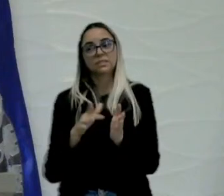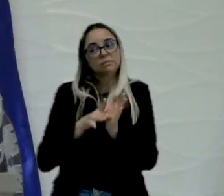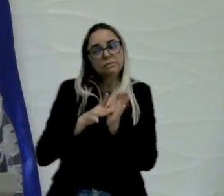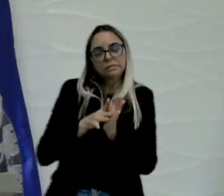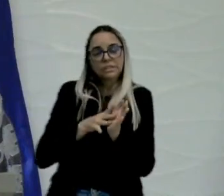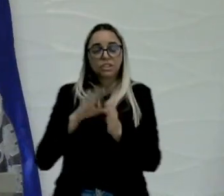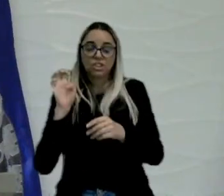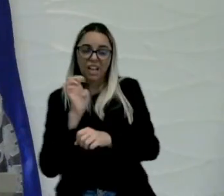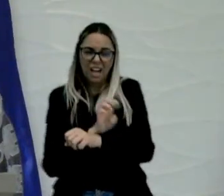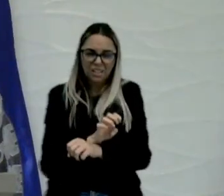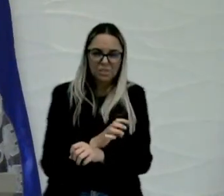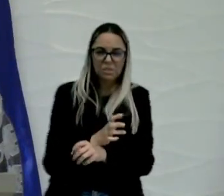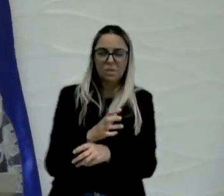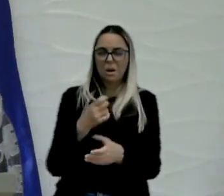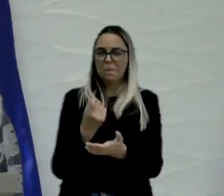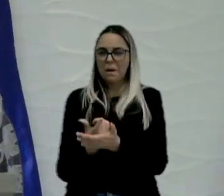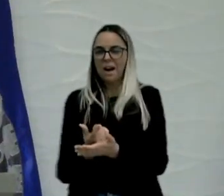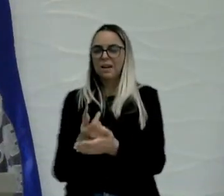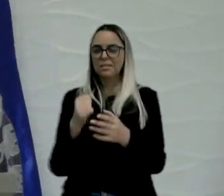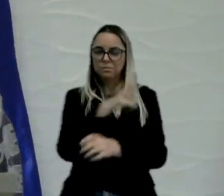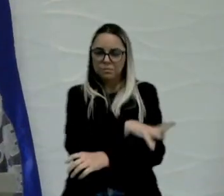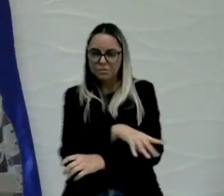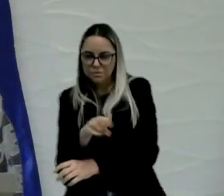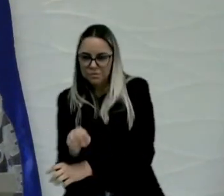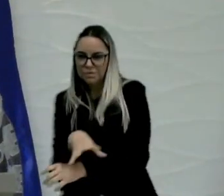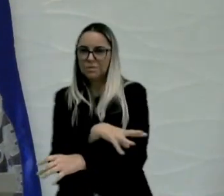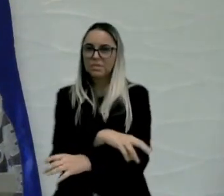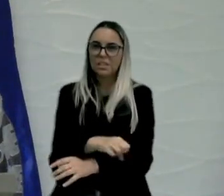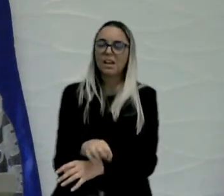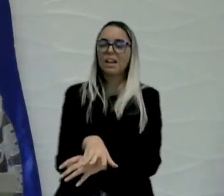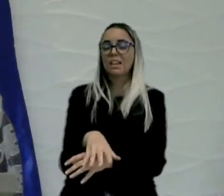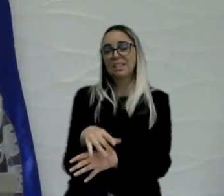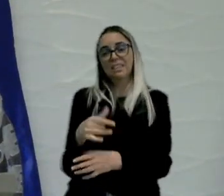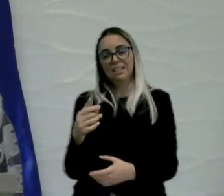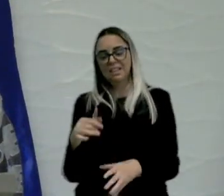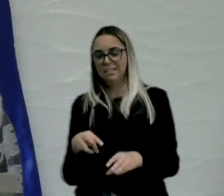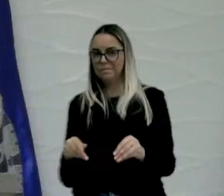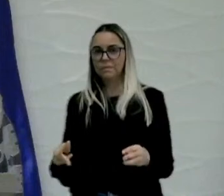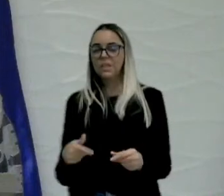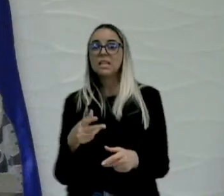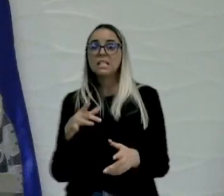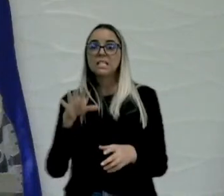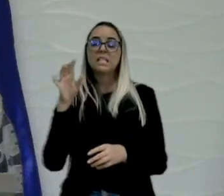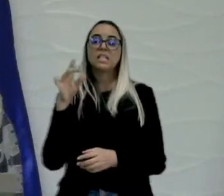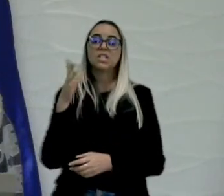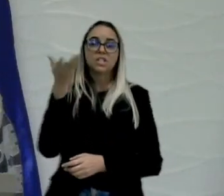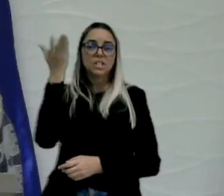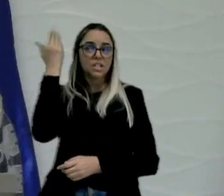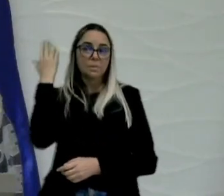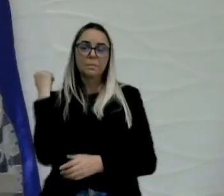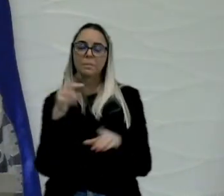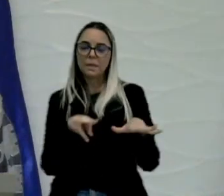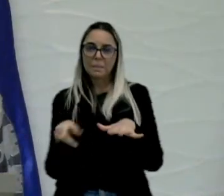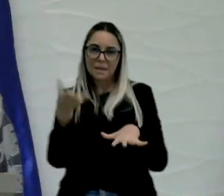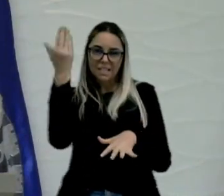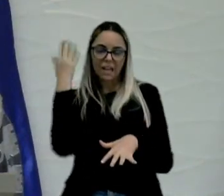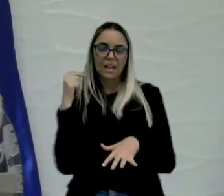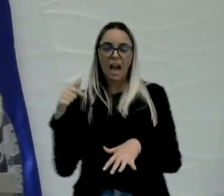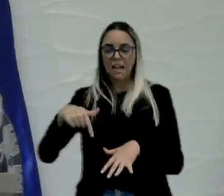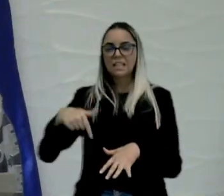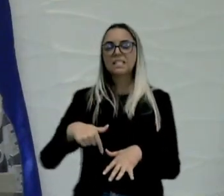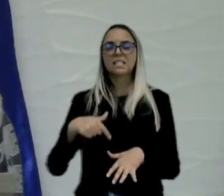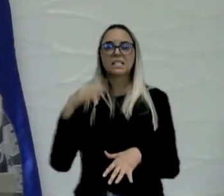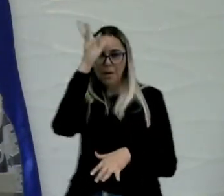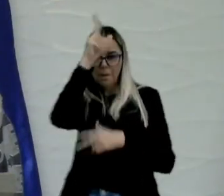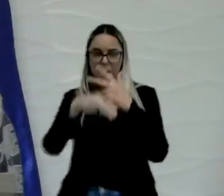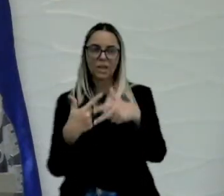terra nós tivemos aí com secretário de agricultura do Estado semana passada ele teve em São Bento Vereador sindic